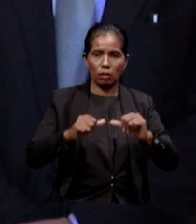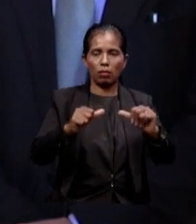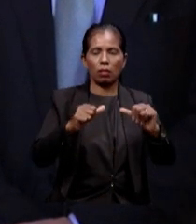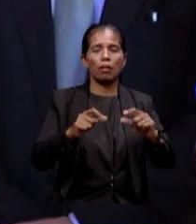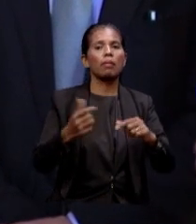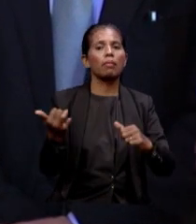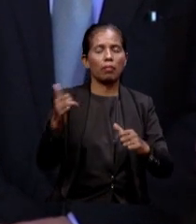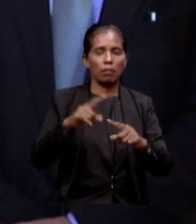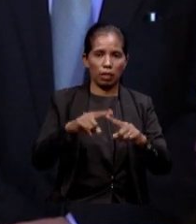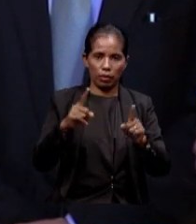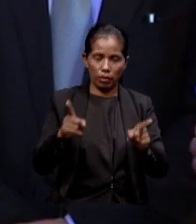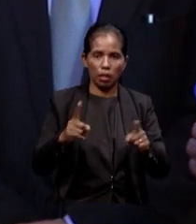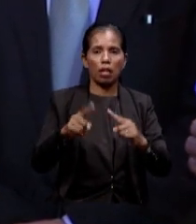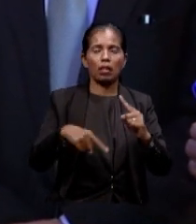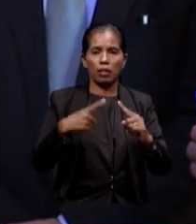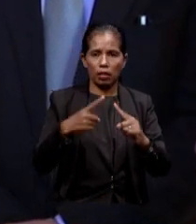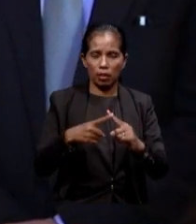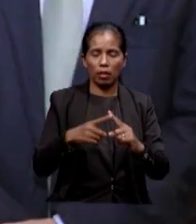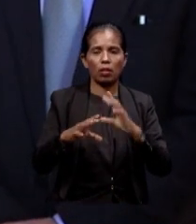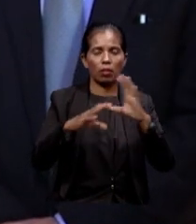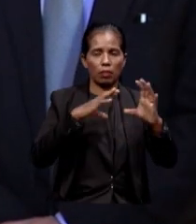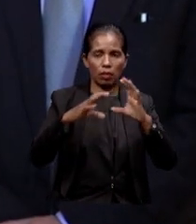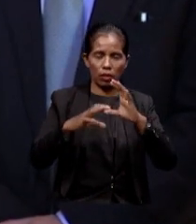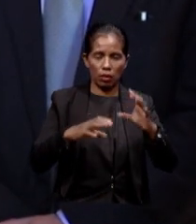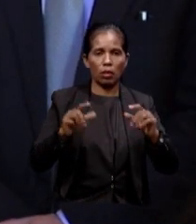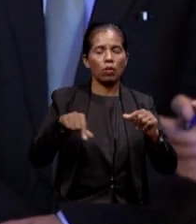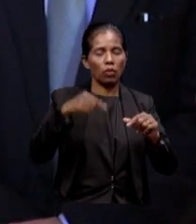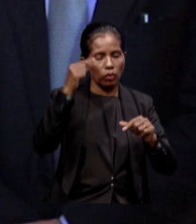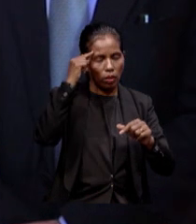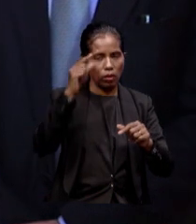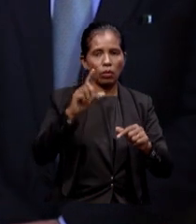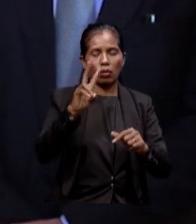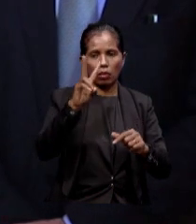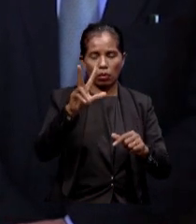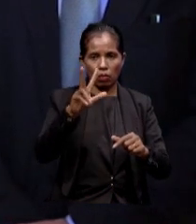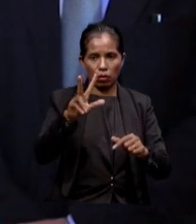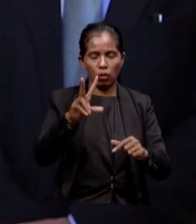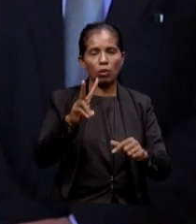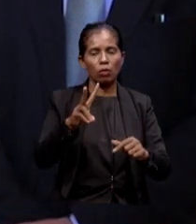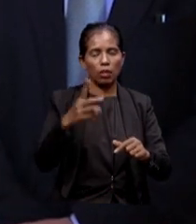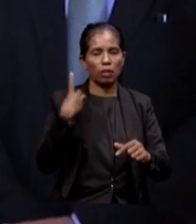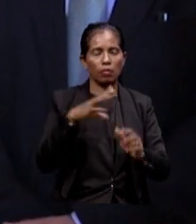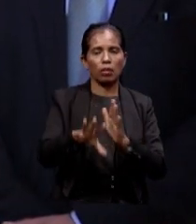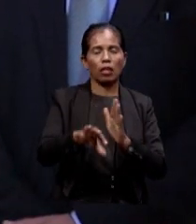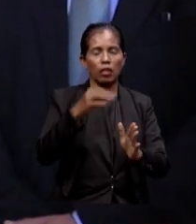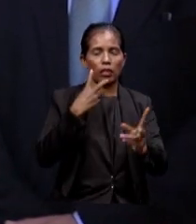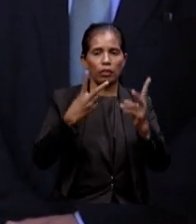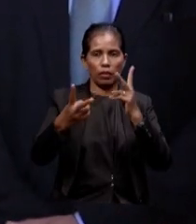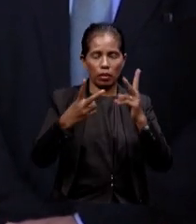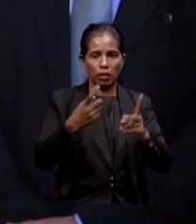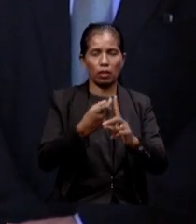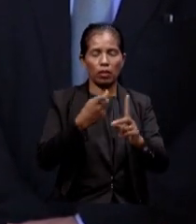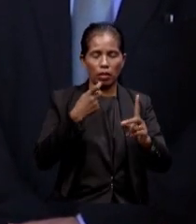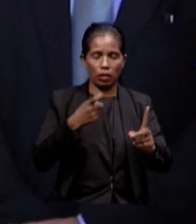bem, bahira komunikasaun entre governo la Laohela e temos setan visita husi Kochi Prefecture.